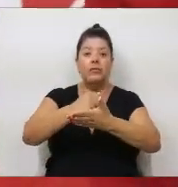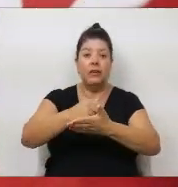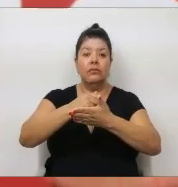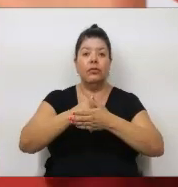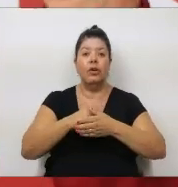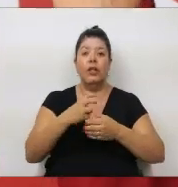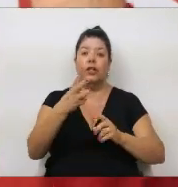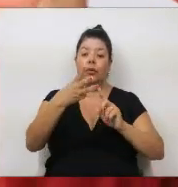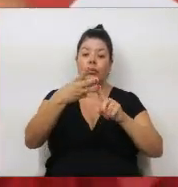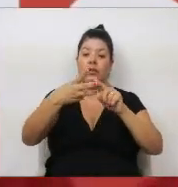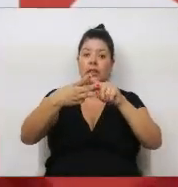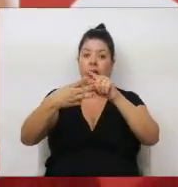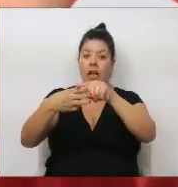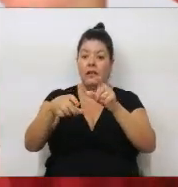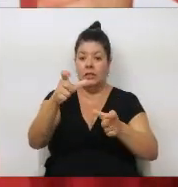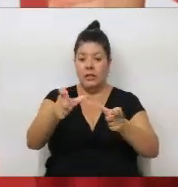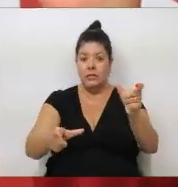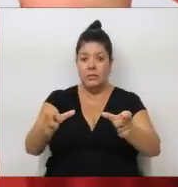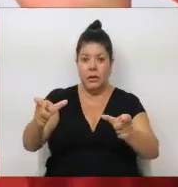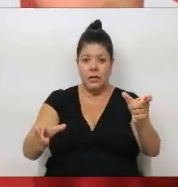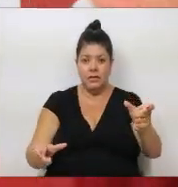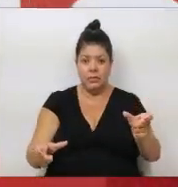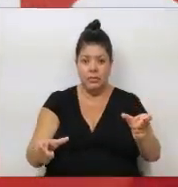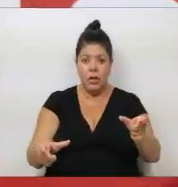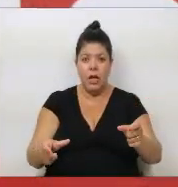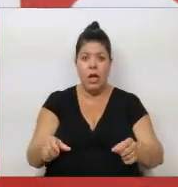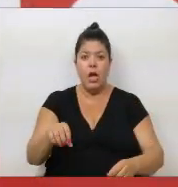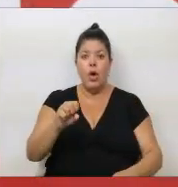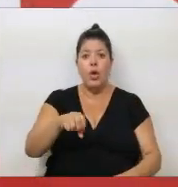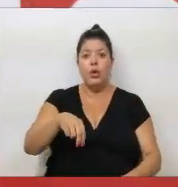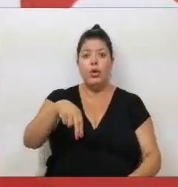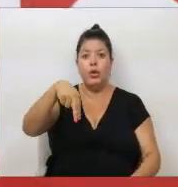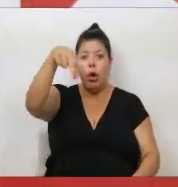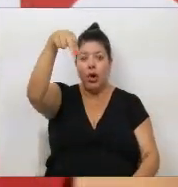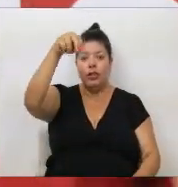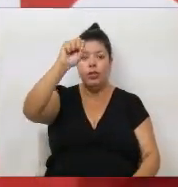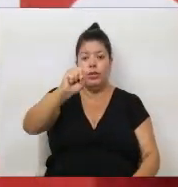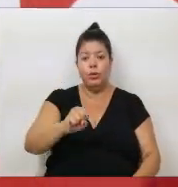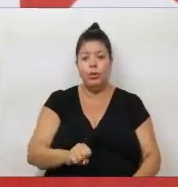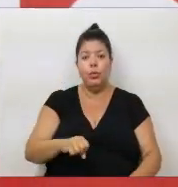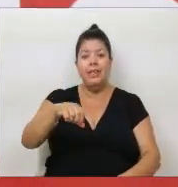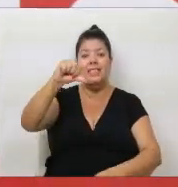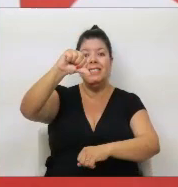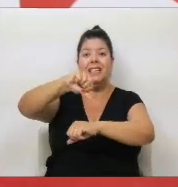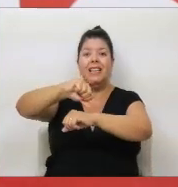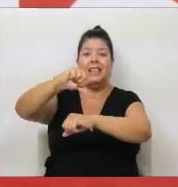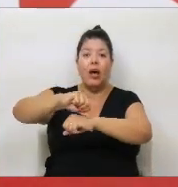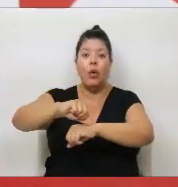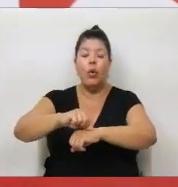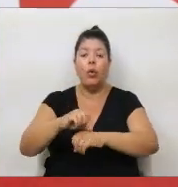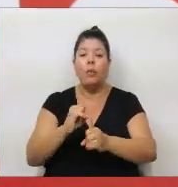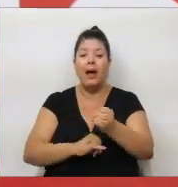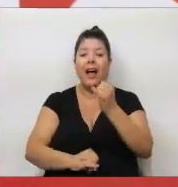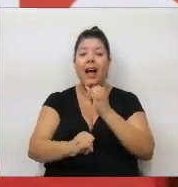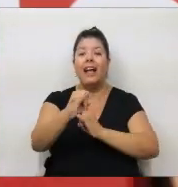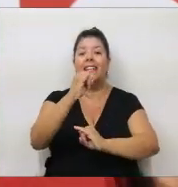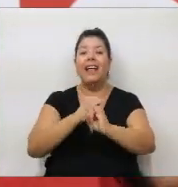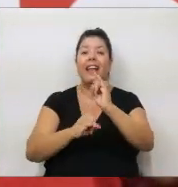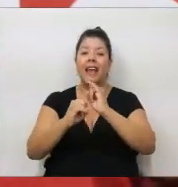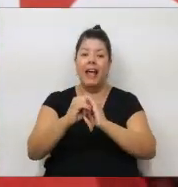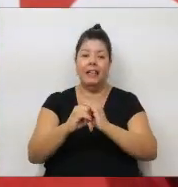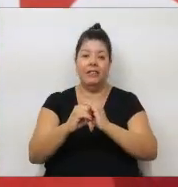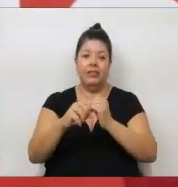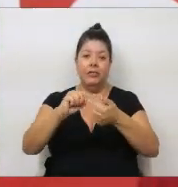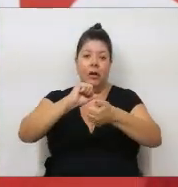três espaços, um na região norte, outro na região sul, outro no central, com uma internet de alta qualidade, para que